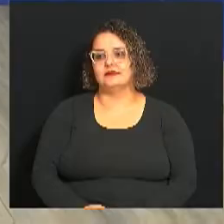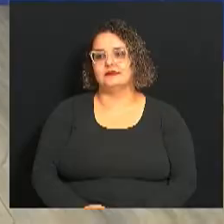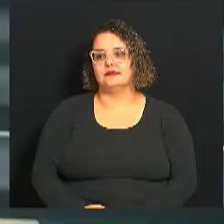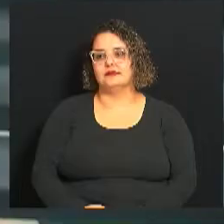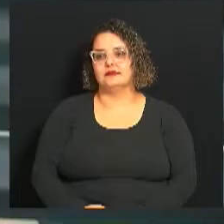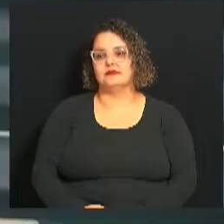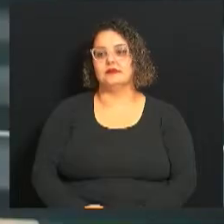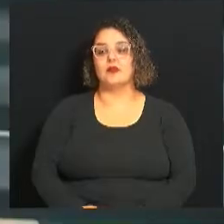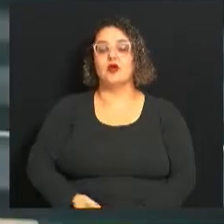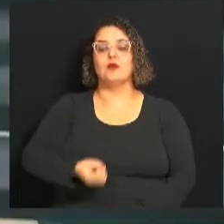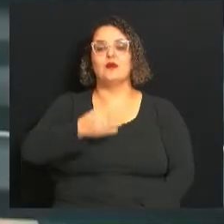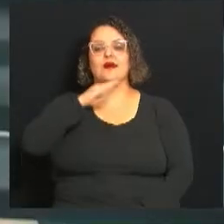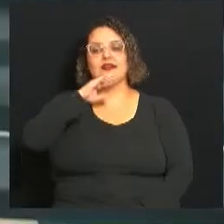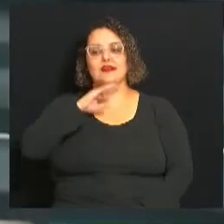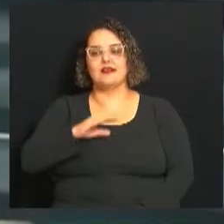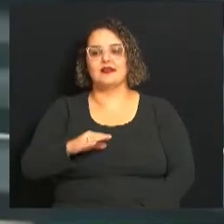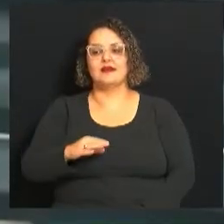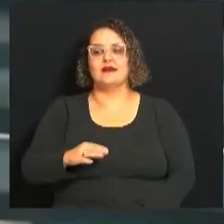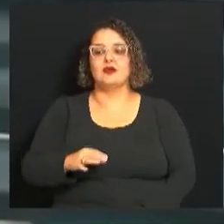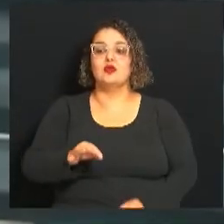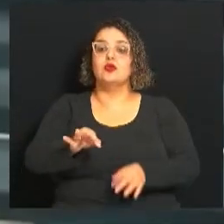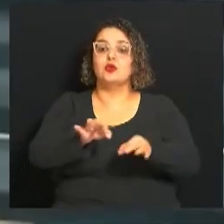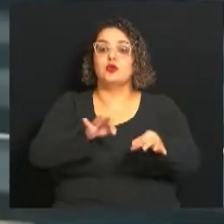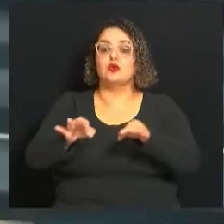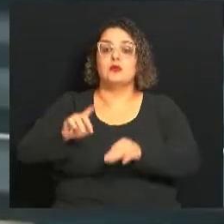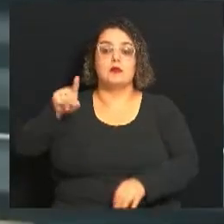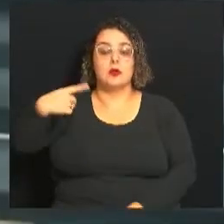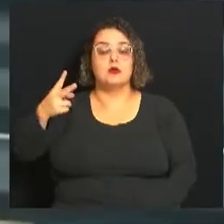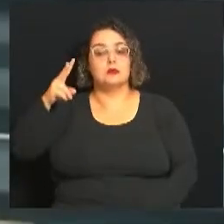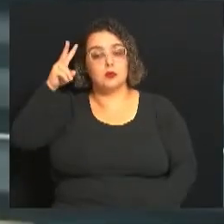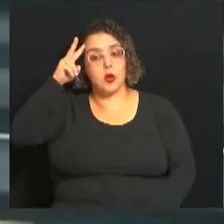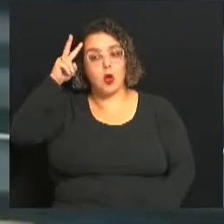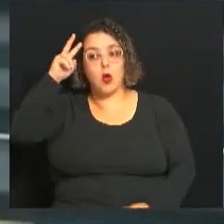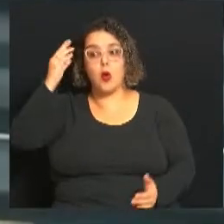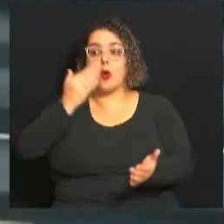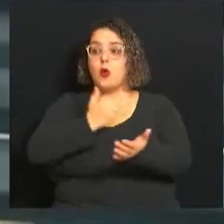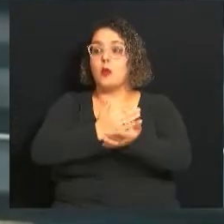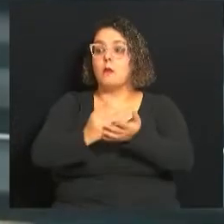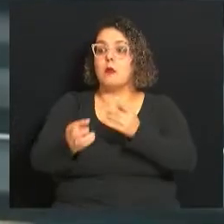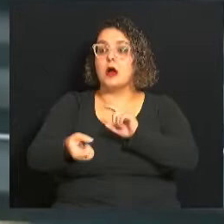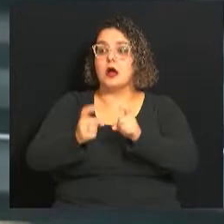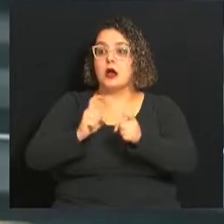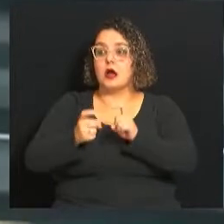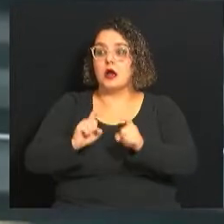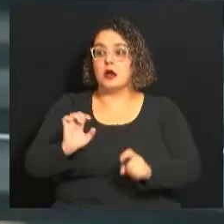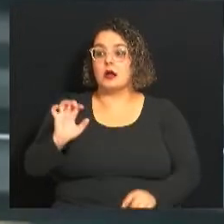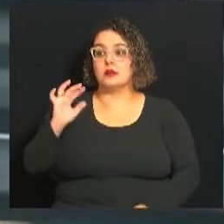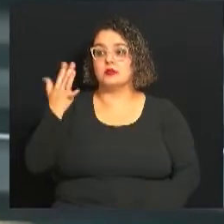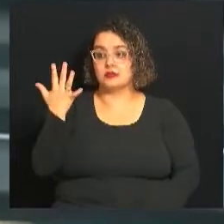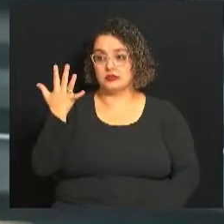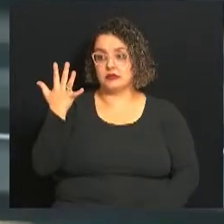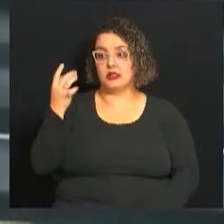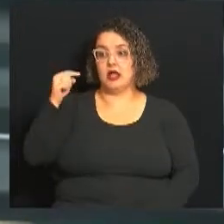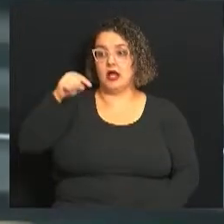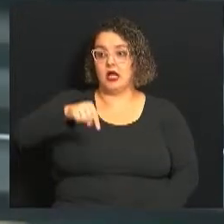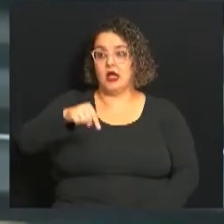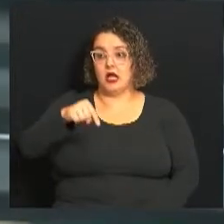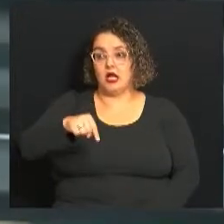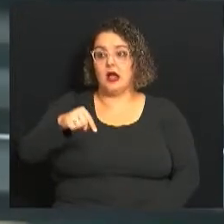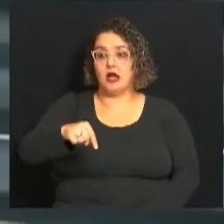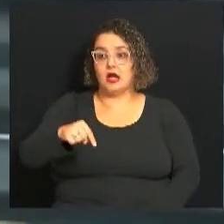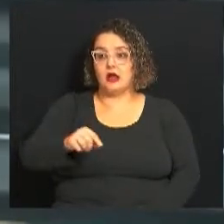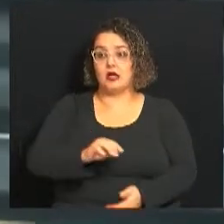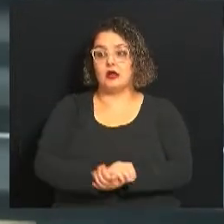Pronto, não é? A partir da próxima feira, Gabriel, começam as reuniões a serem realizadas aqui, não é?